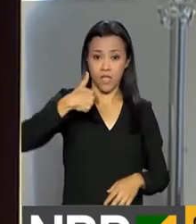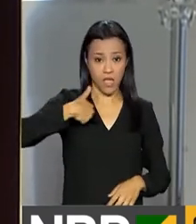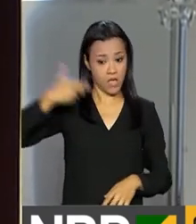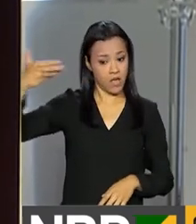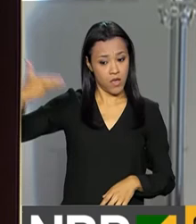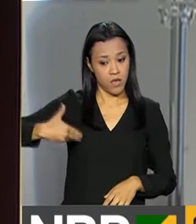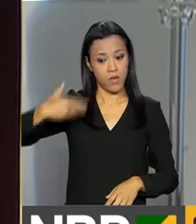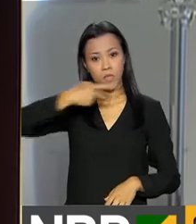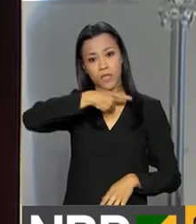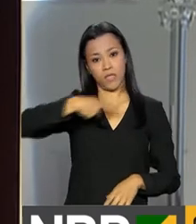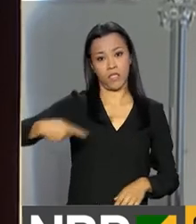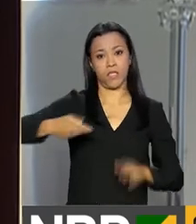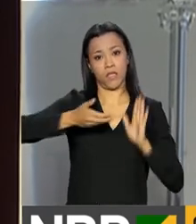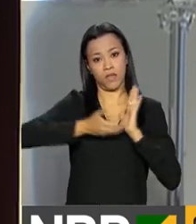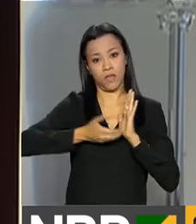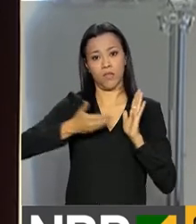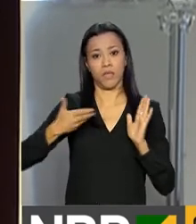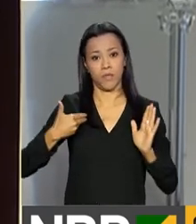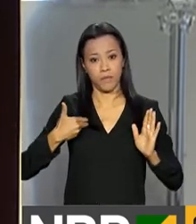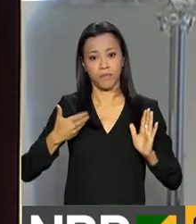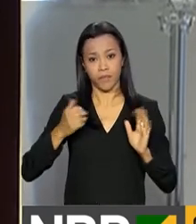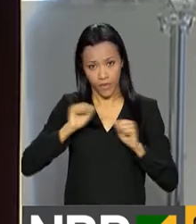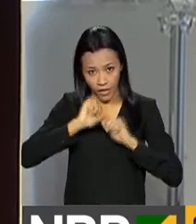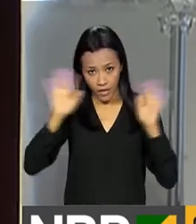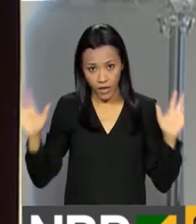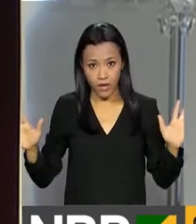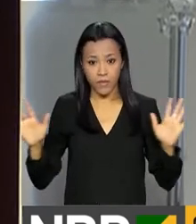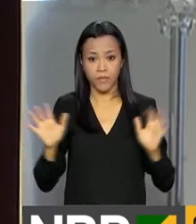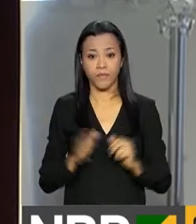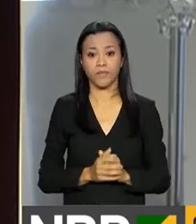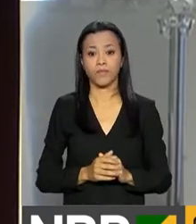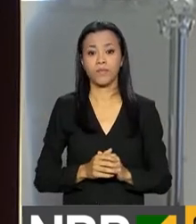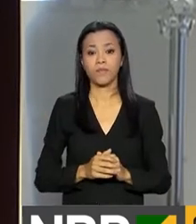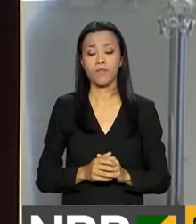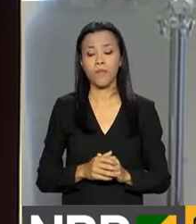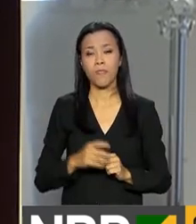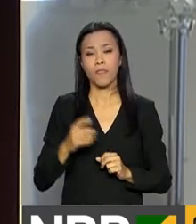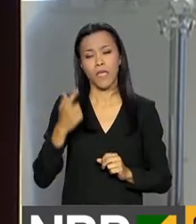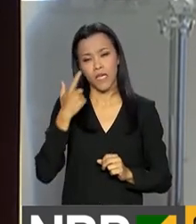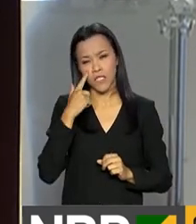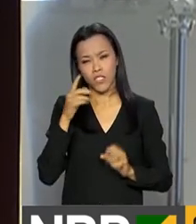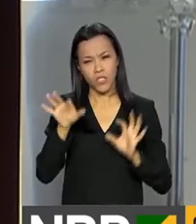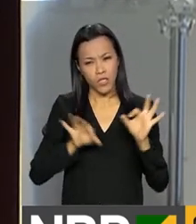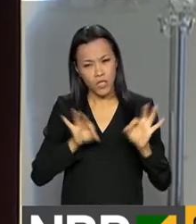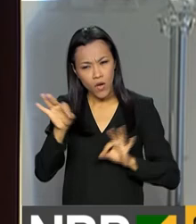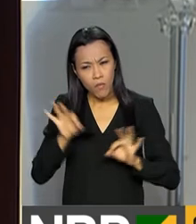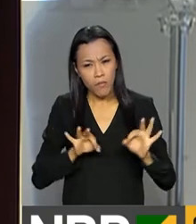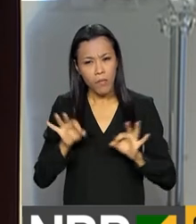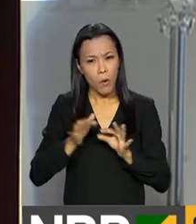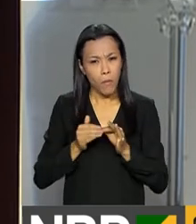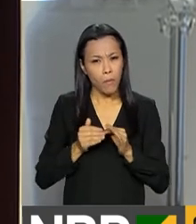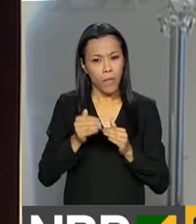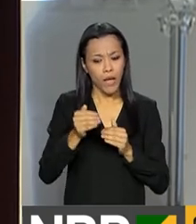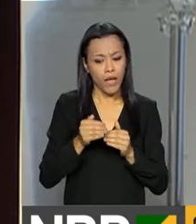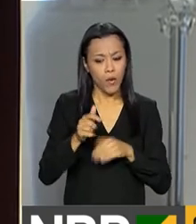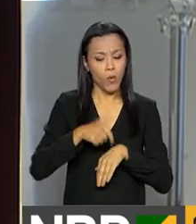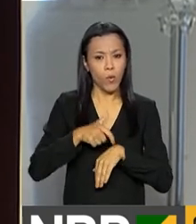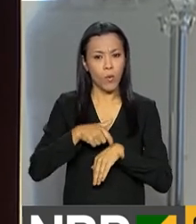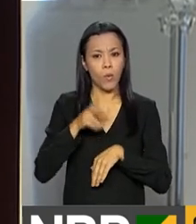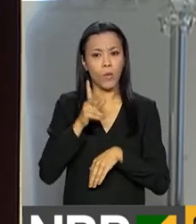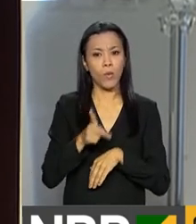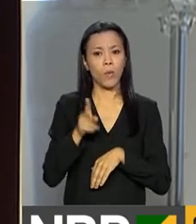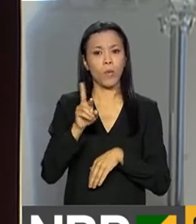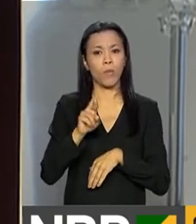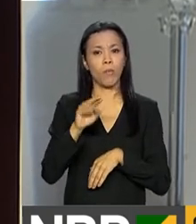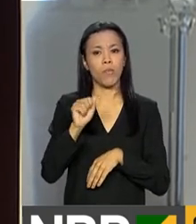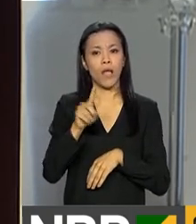da Câmara, para mim, é óbvio que a gente olha o prazo passando, o prazo de